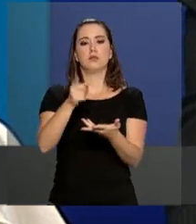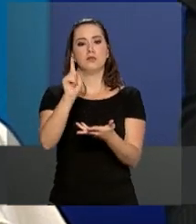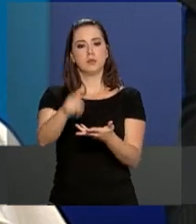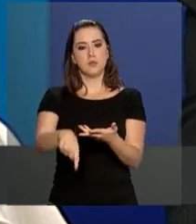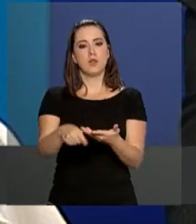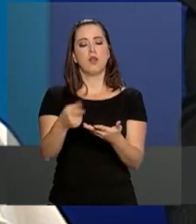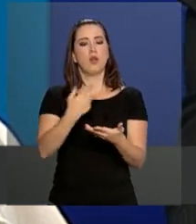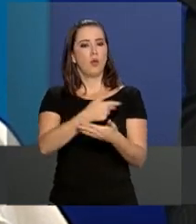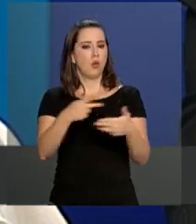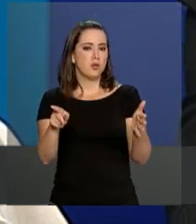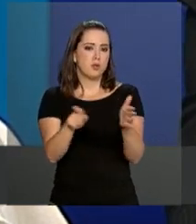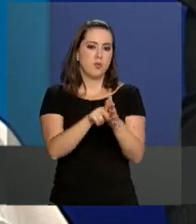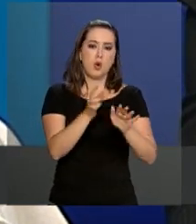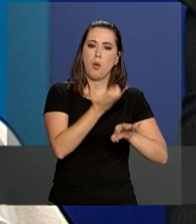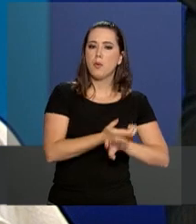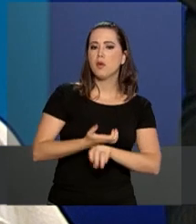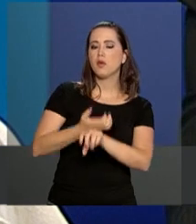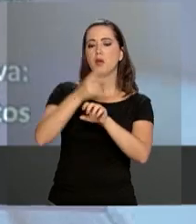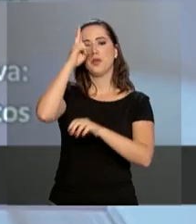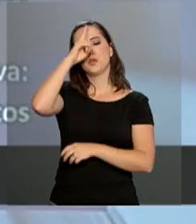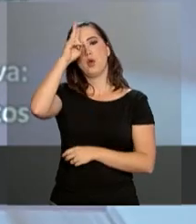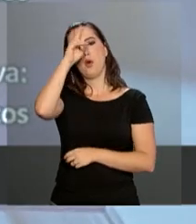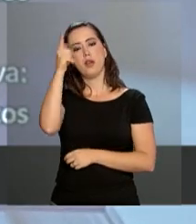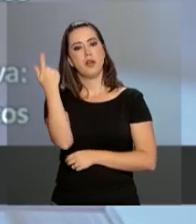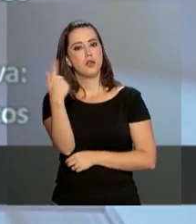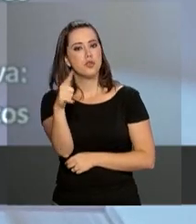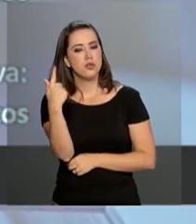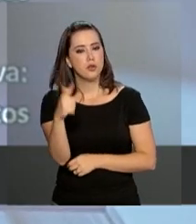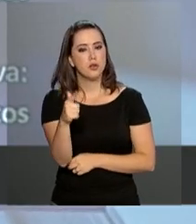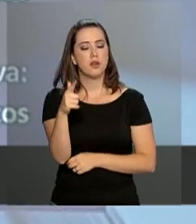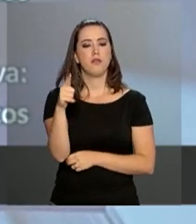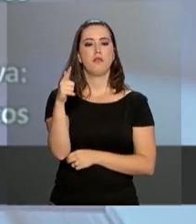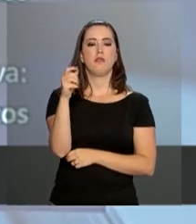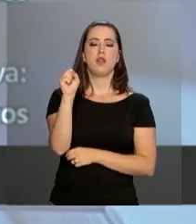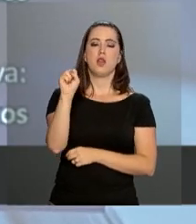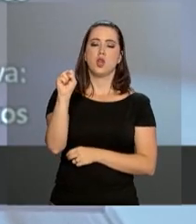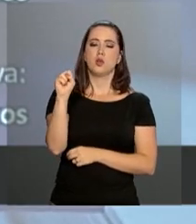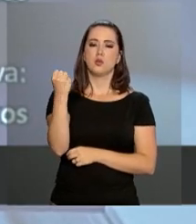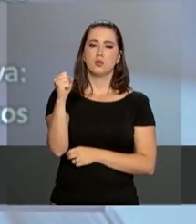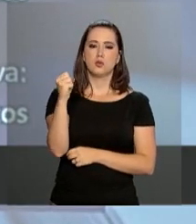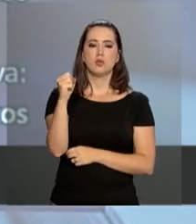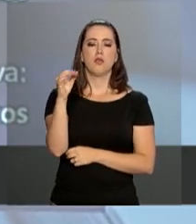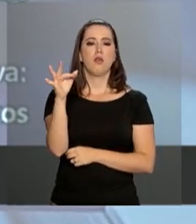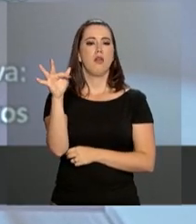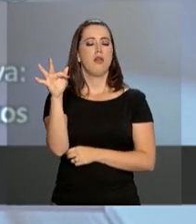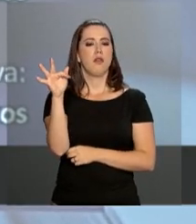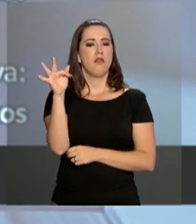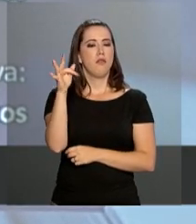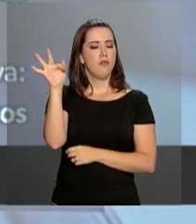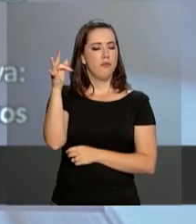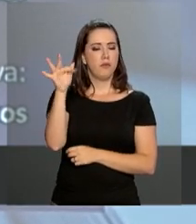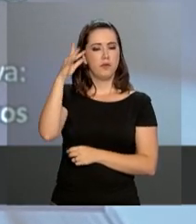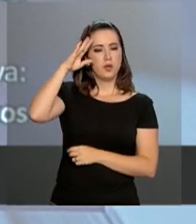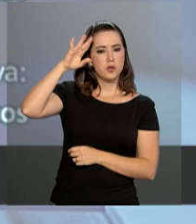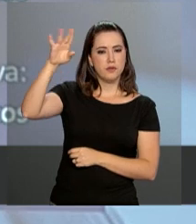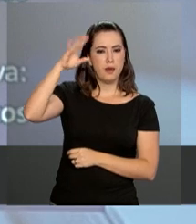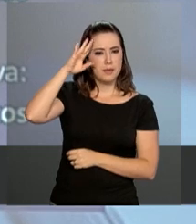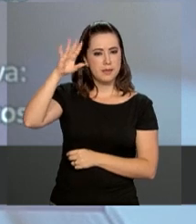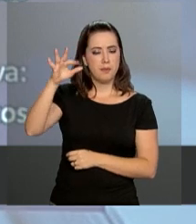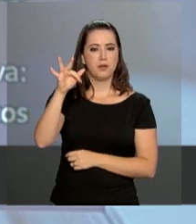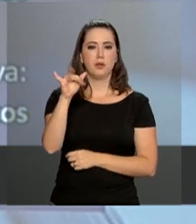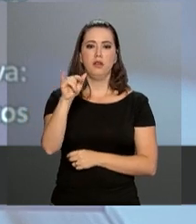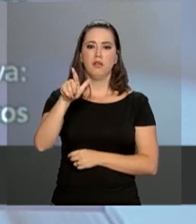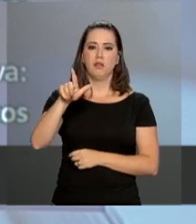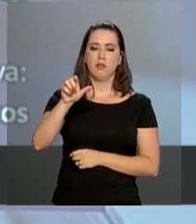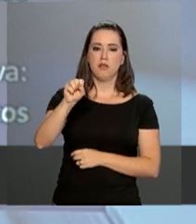os componentes curriculares história geografia sociologia e filosofia tivemos então essa duração de 5 horas